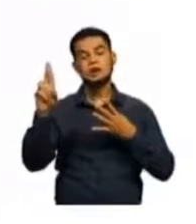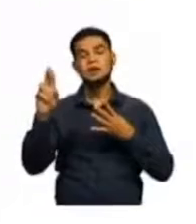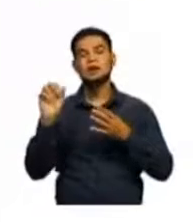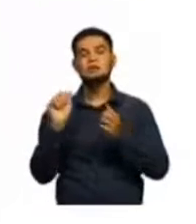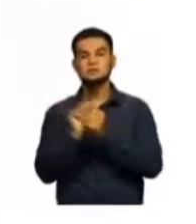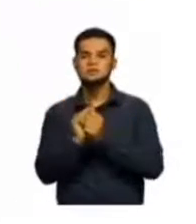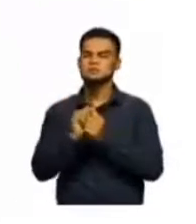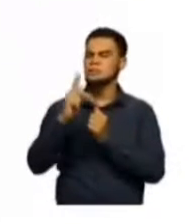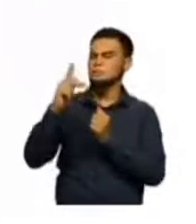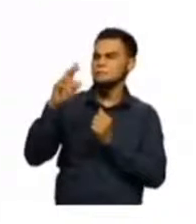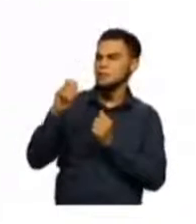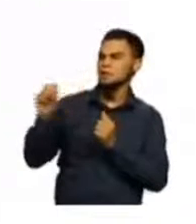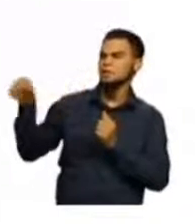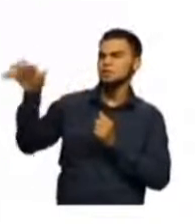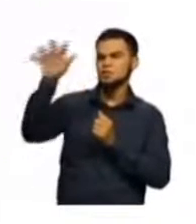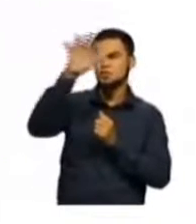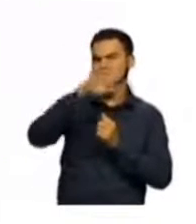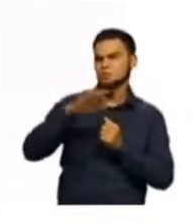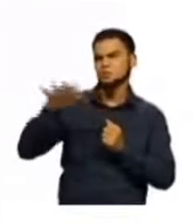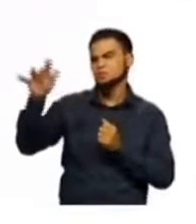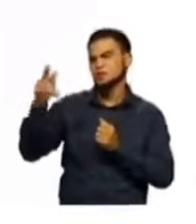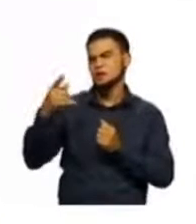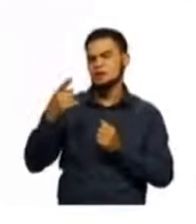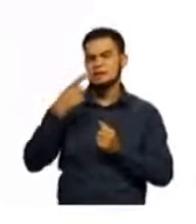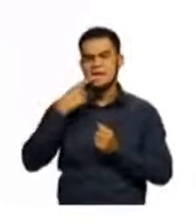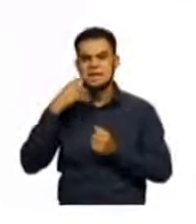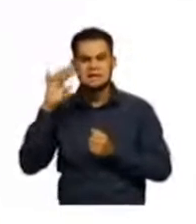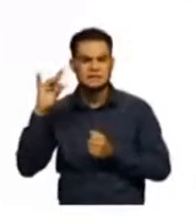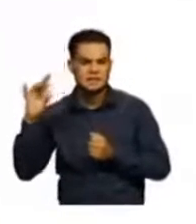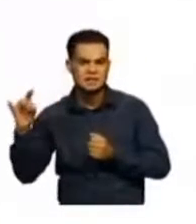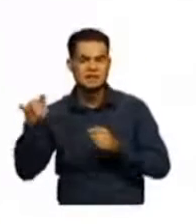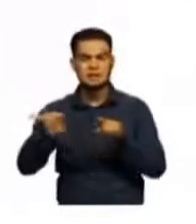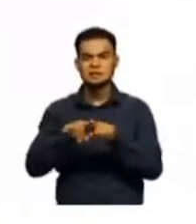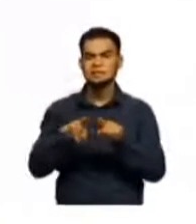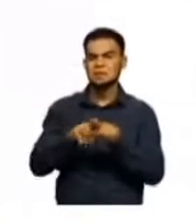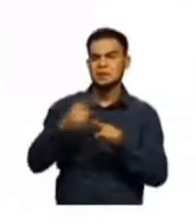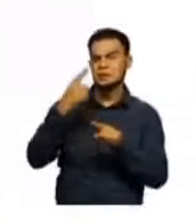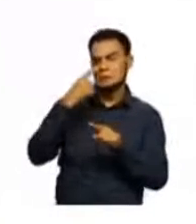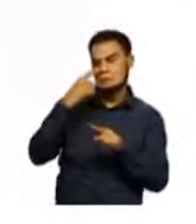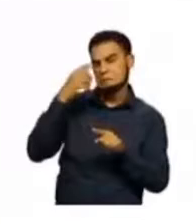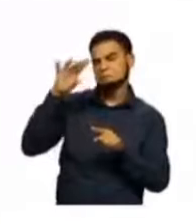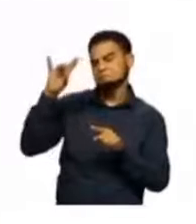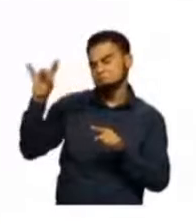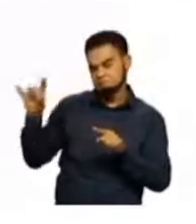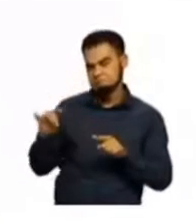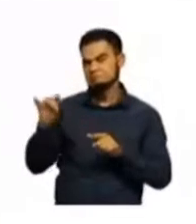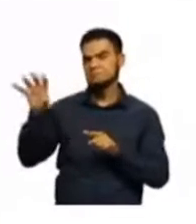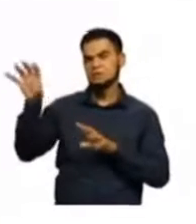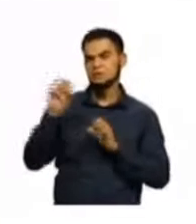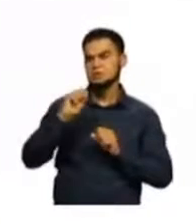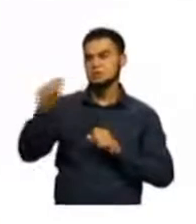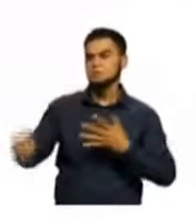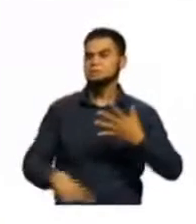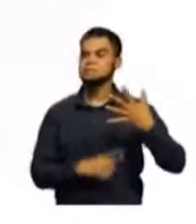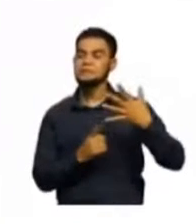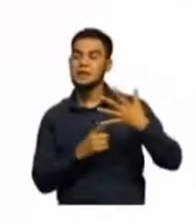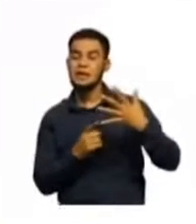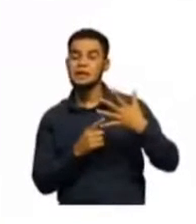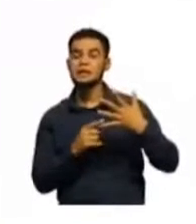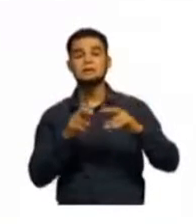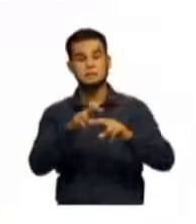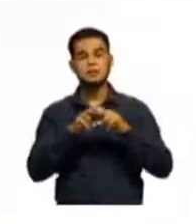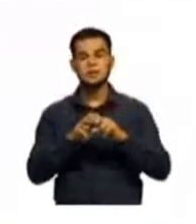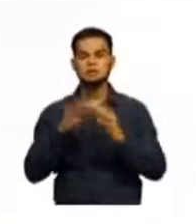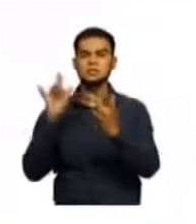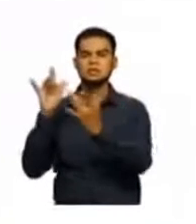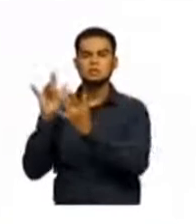partículas de poeira em suspensão, gotas de saliva e secreção nasobucal. E. Pelo contato direto entre os